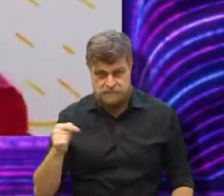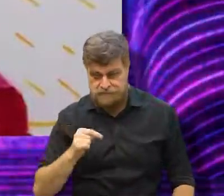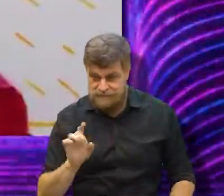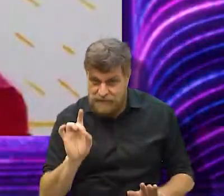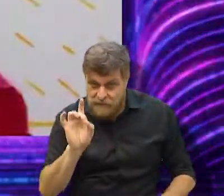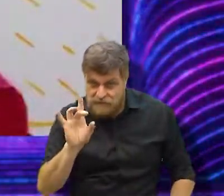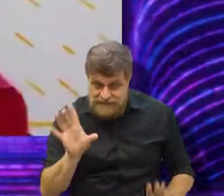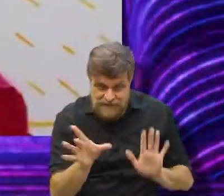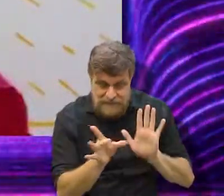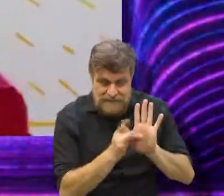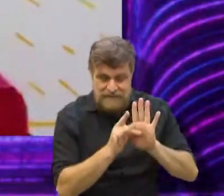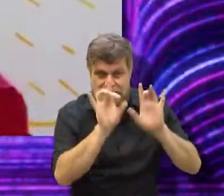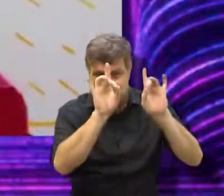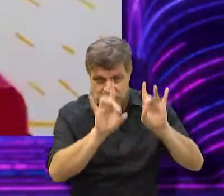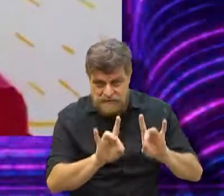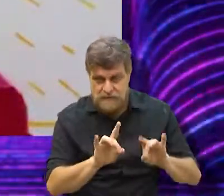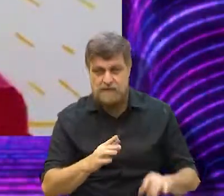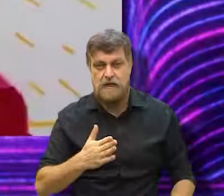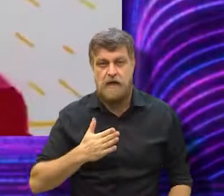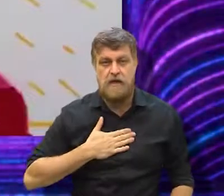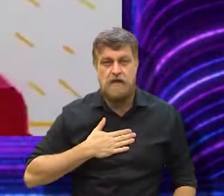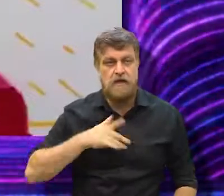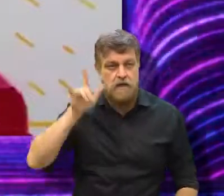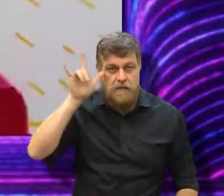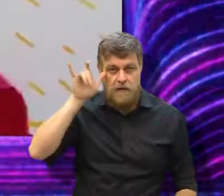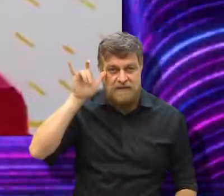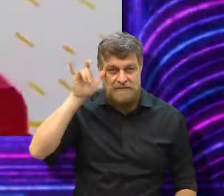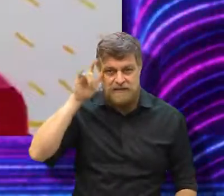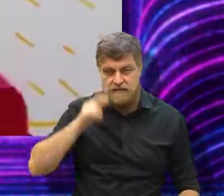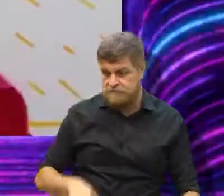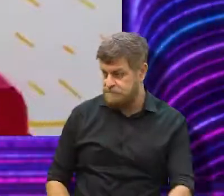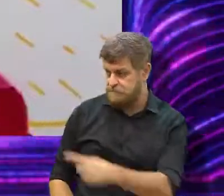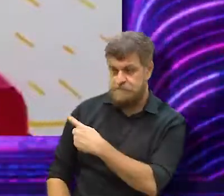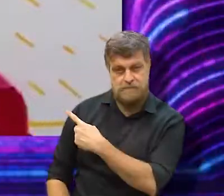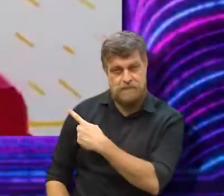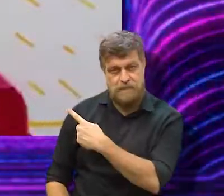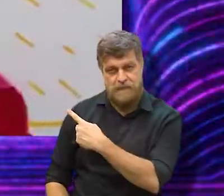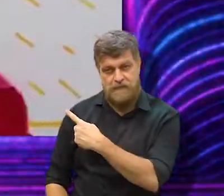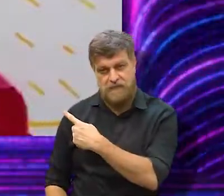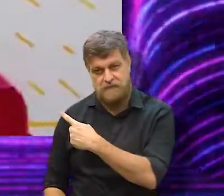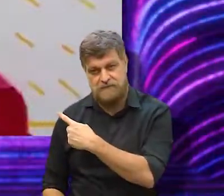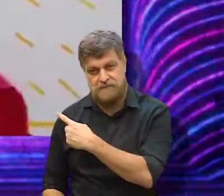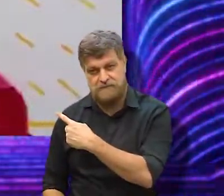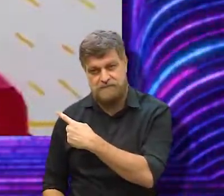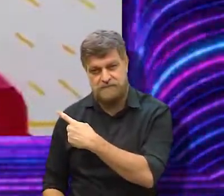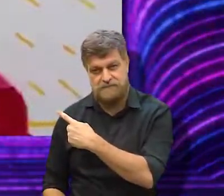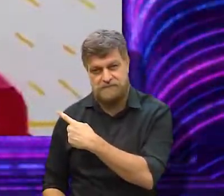Geektopia, que é um selo especializado. E o meu Instagram, para quem quiser, é